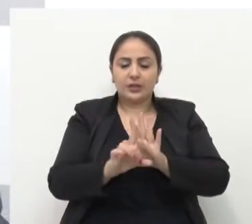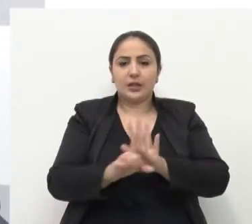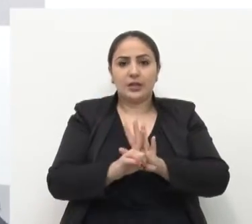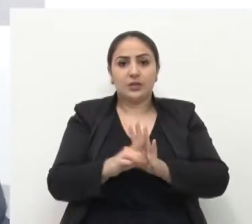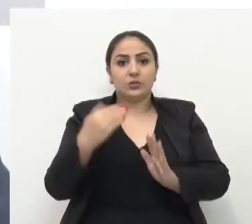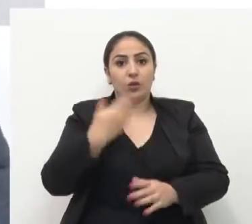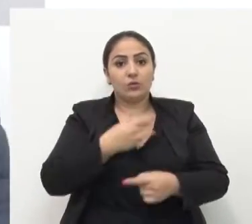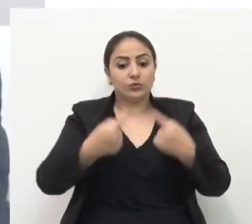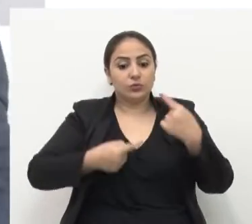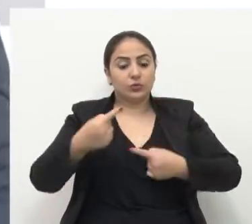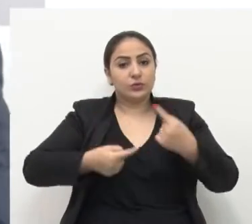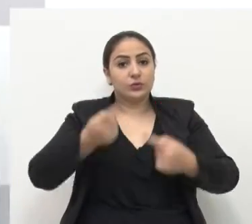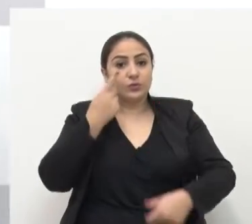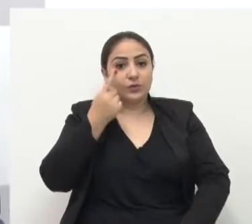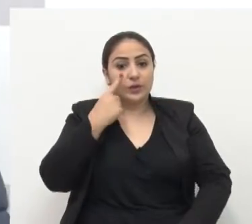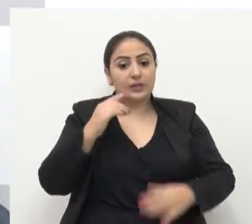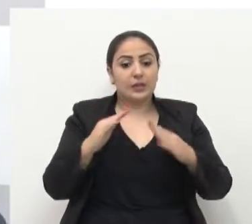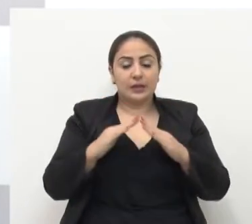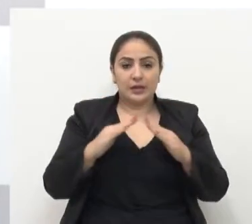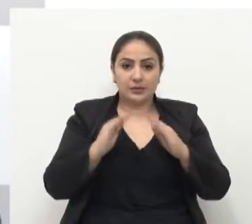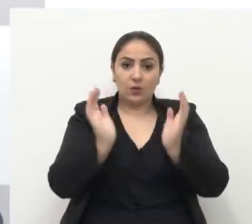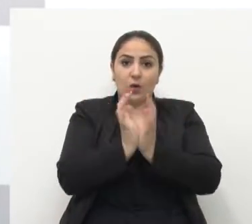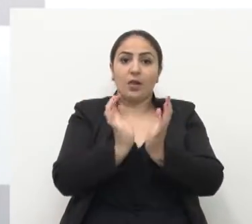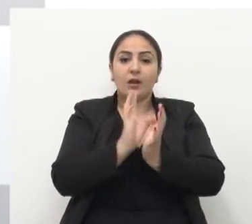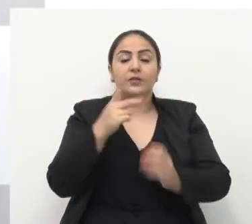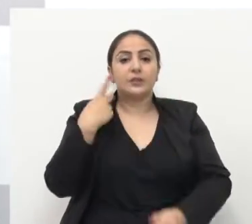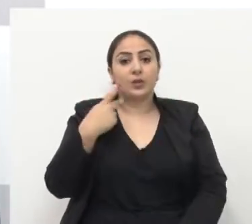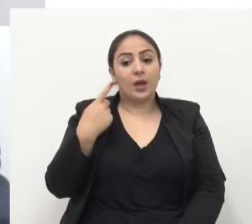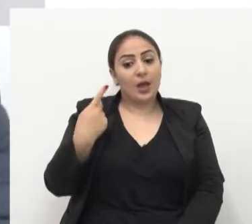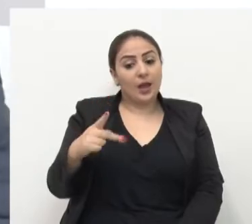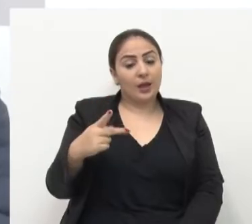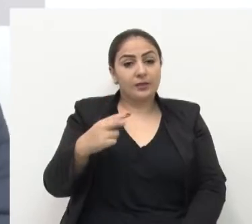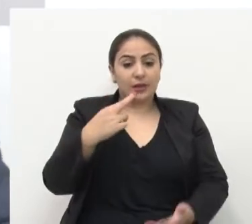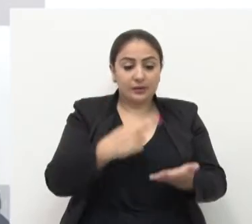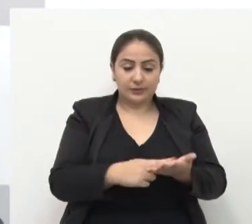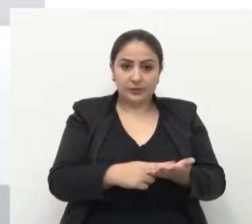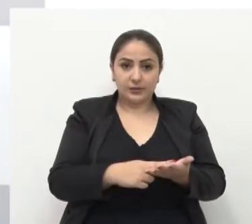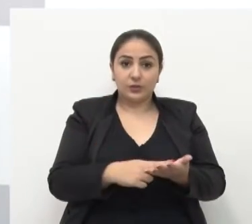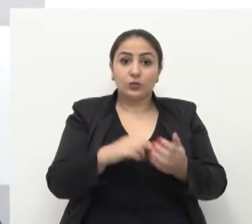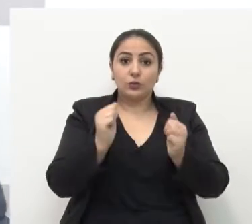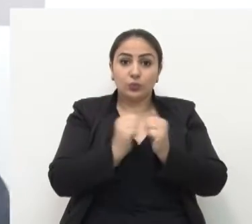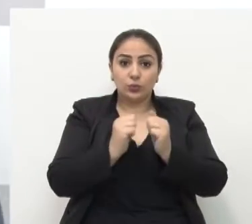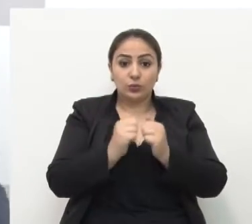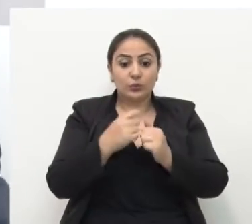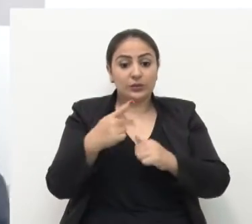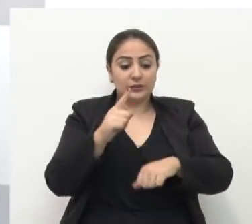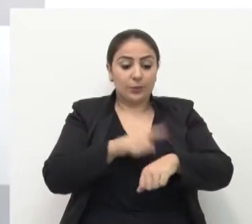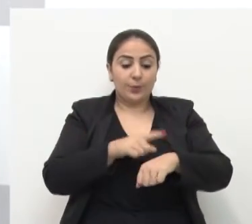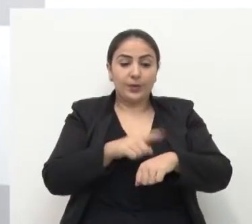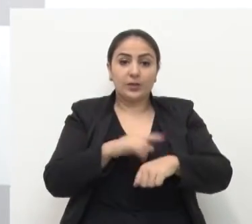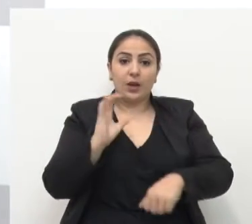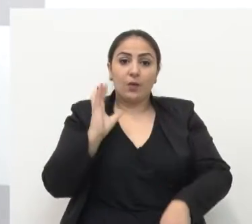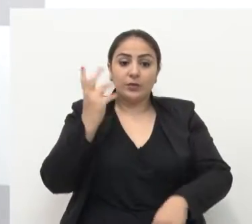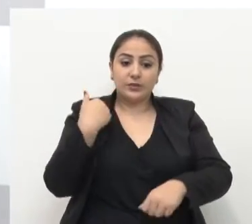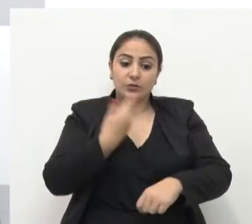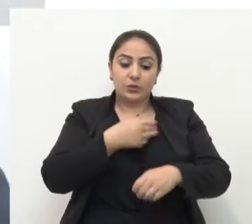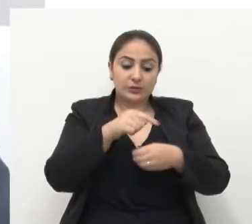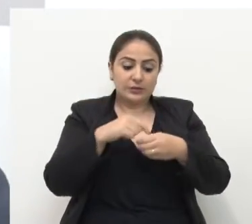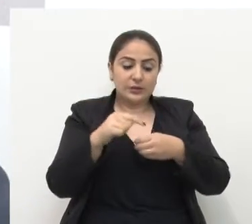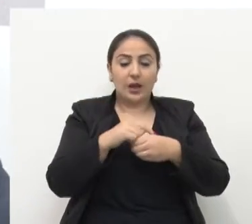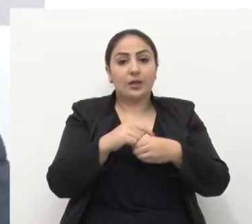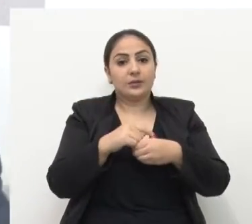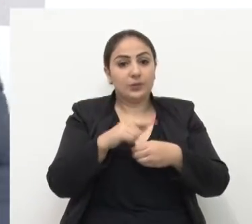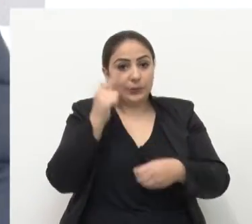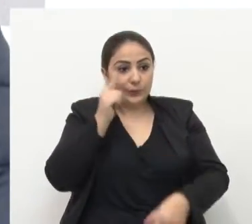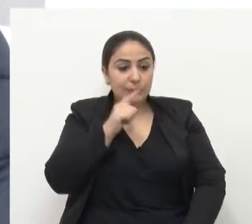lei vamos discutir debater na casa com os colegas vereadores para que essa receita diante dessa situação que acontece na cidade